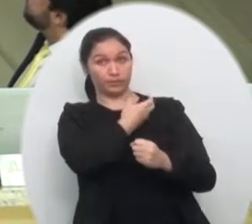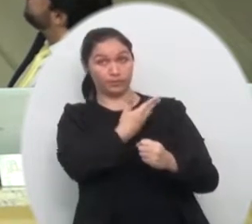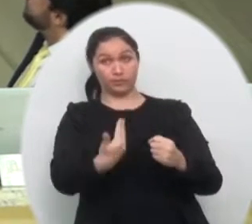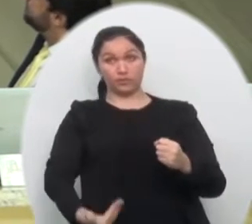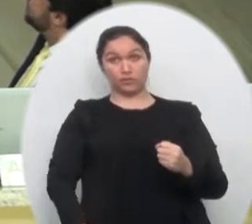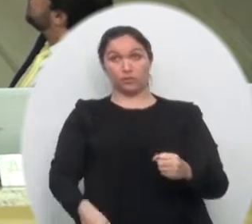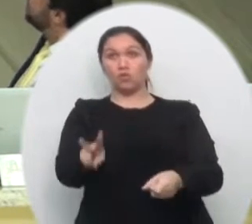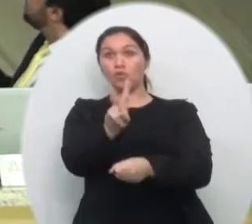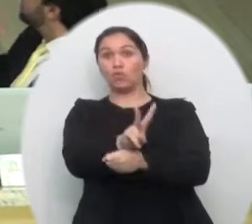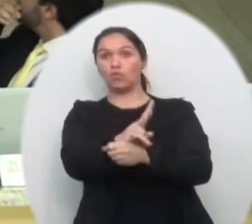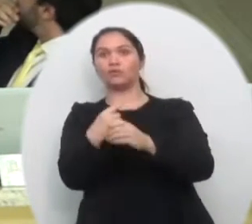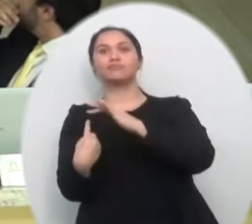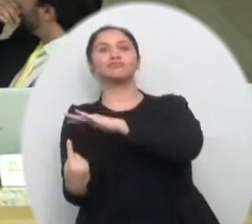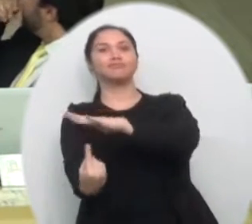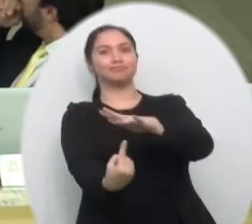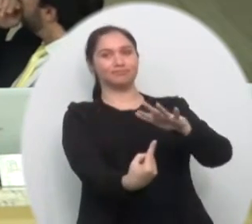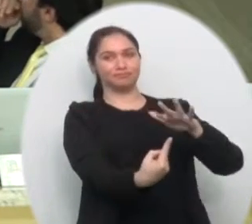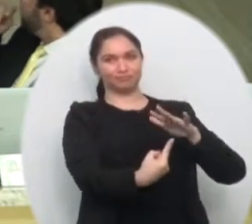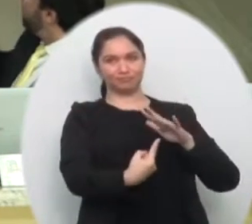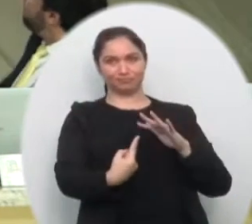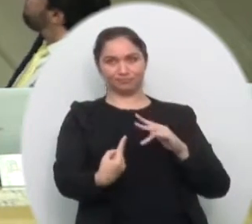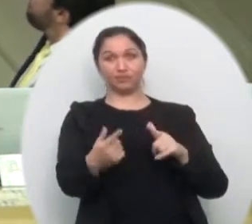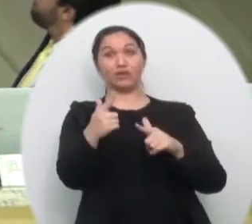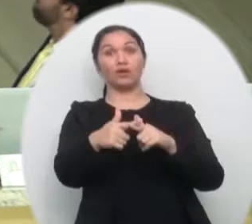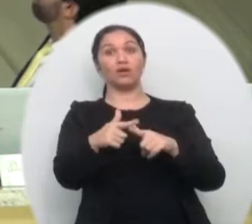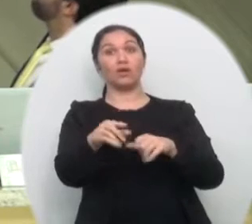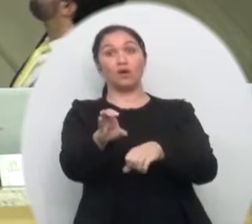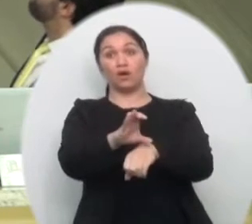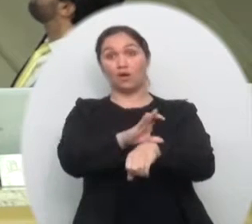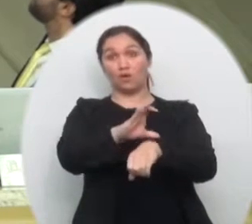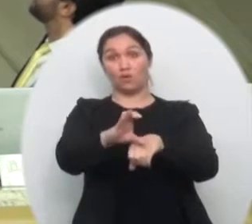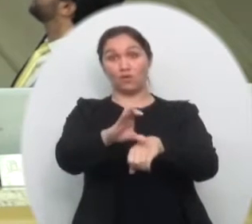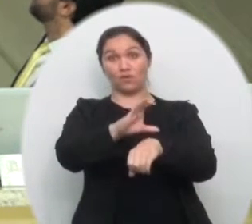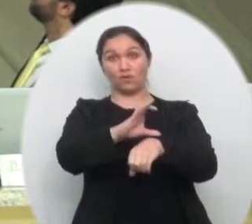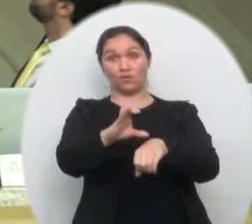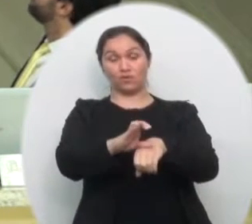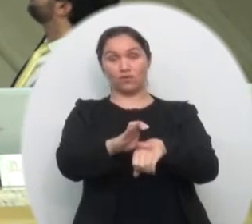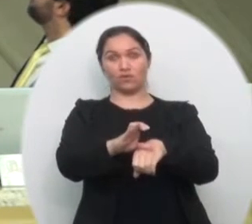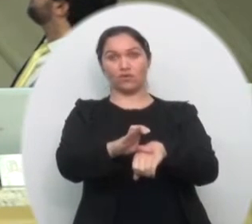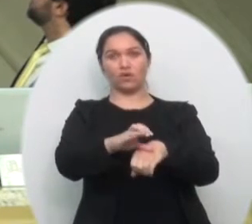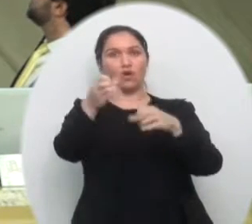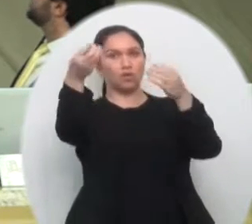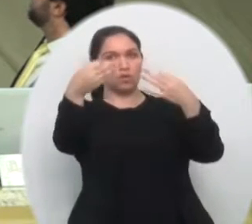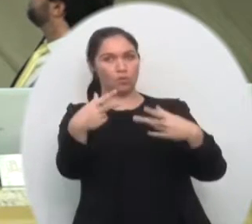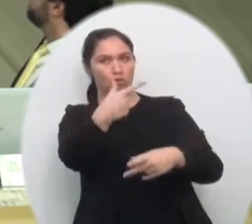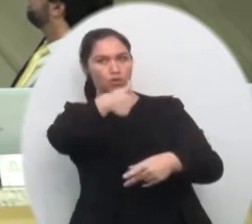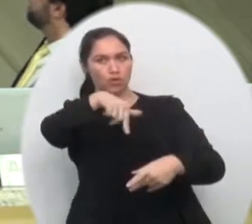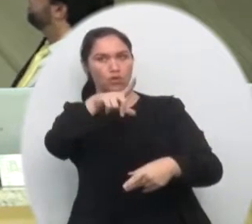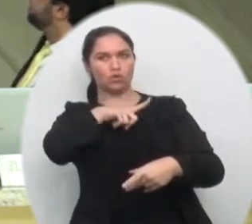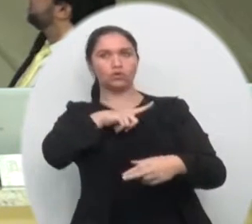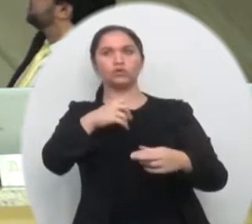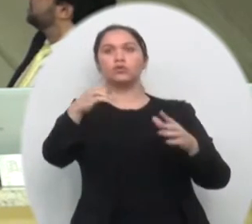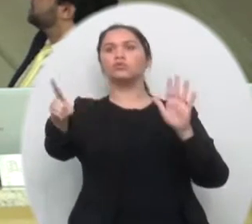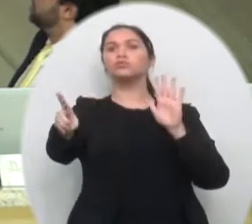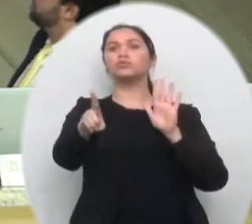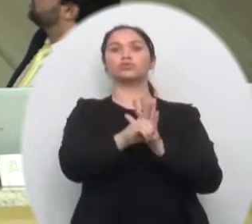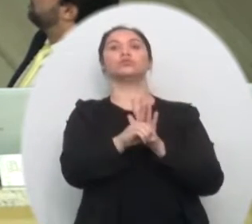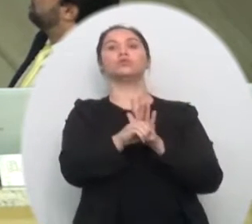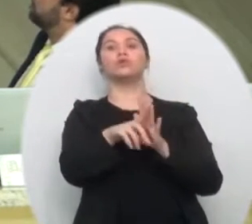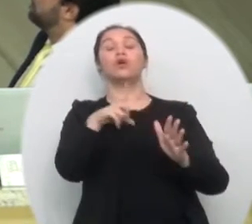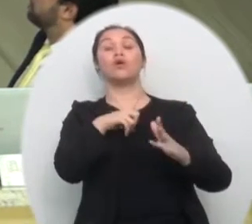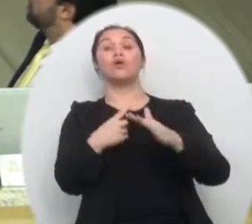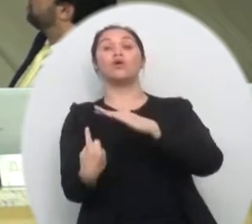ambiente. Garantindo pela Constituição, todos têm direito a um meio ambiente equilibrado. E o que vocês vão fazer diante